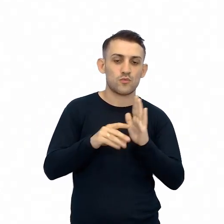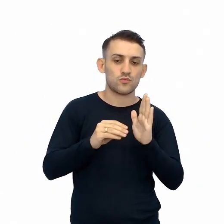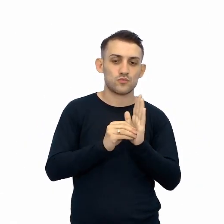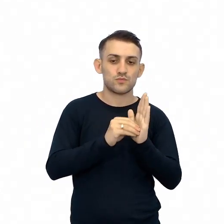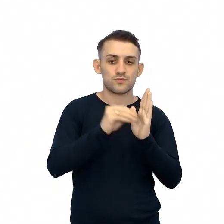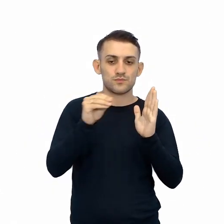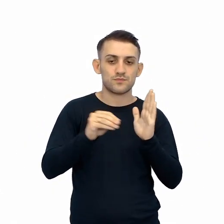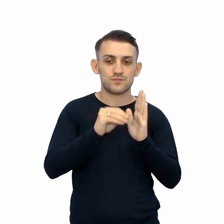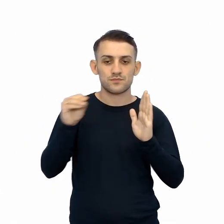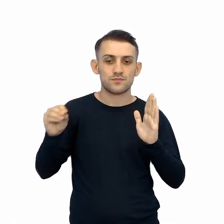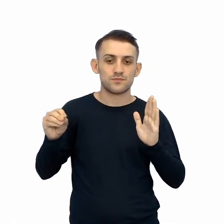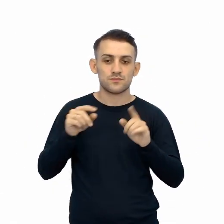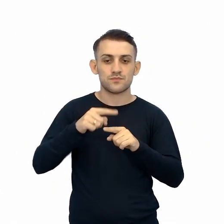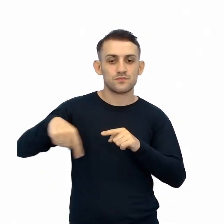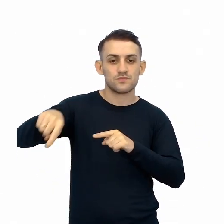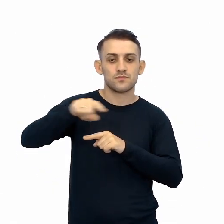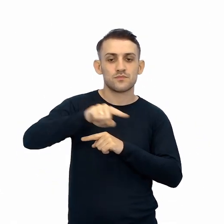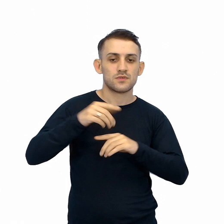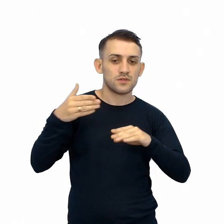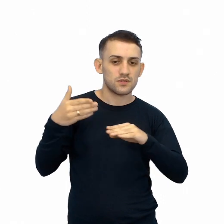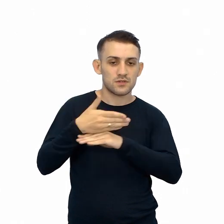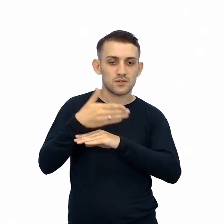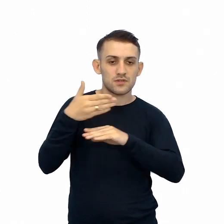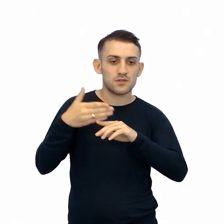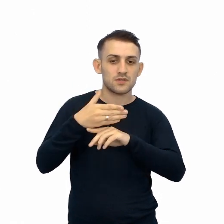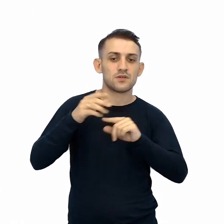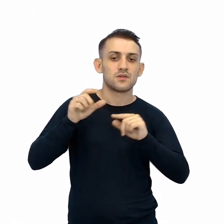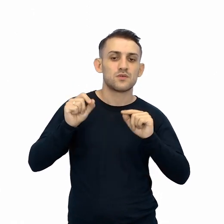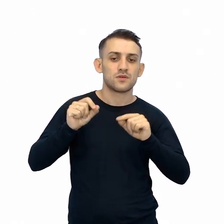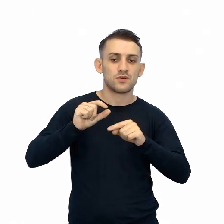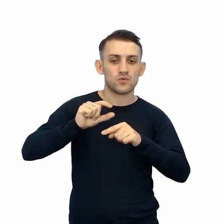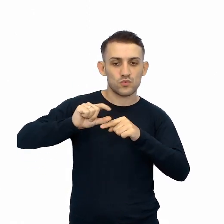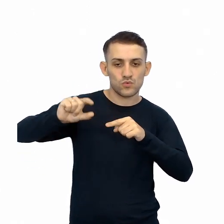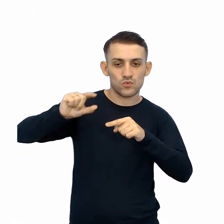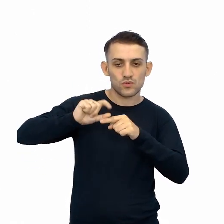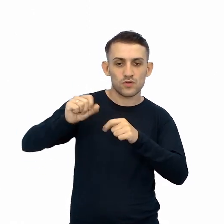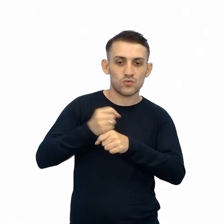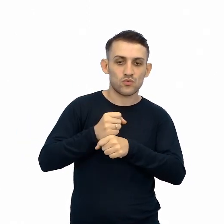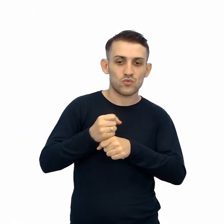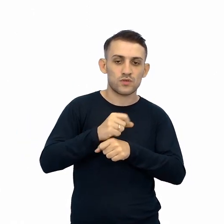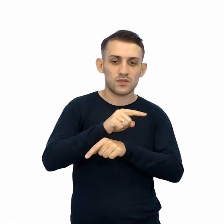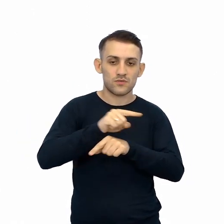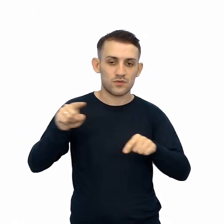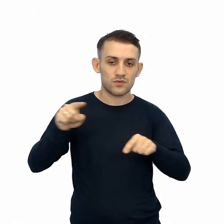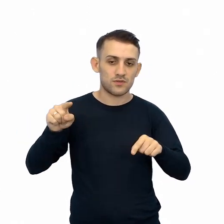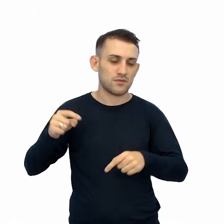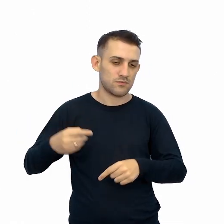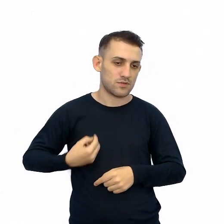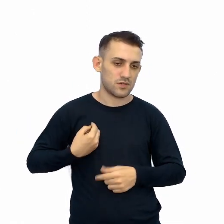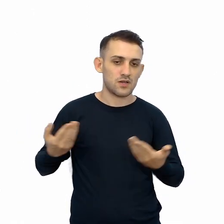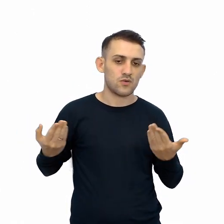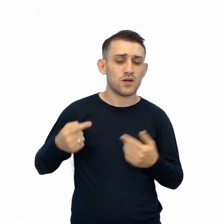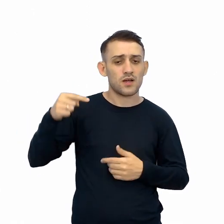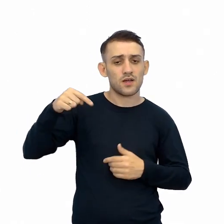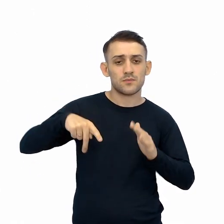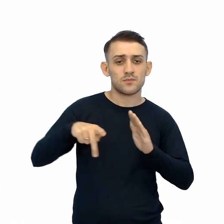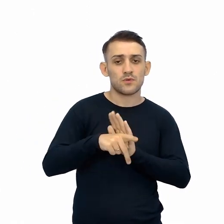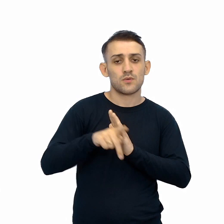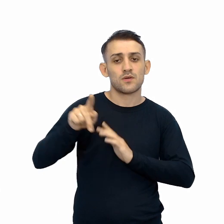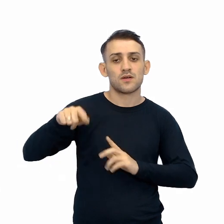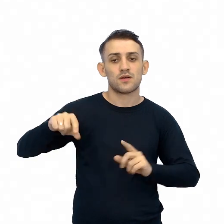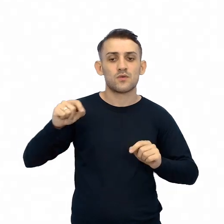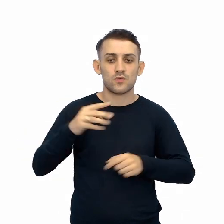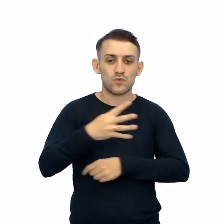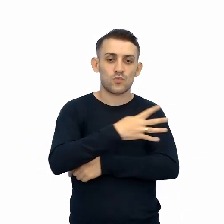Mídias para acessar a pílula do ano em que vocês atuam. Aqui no nosso caso, ou